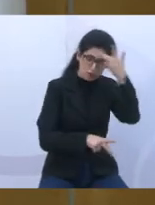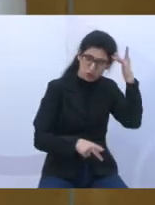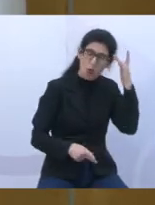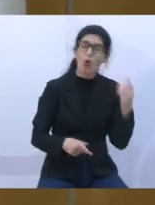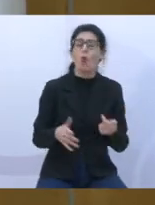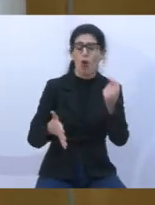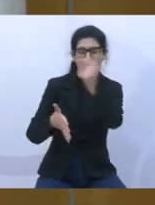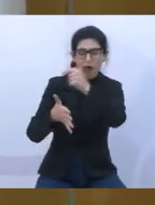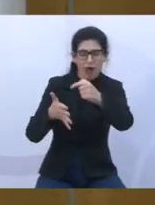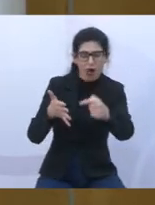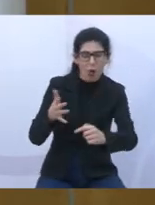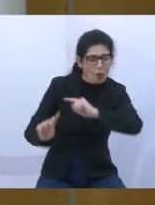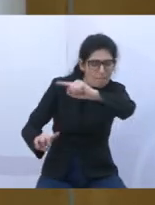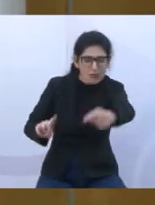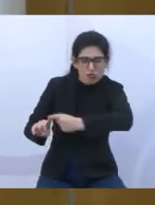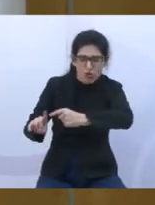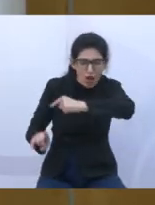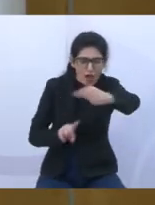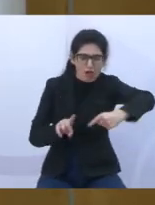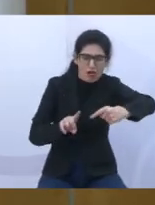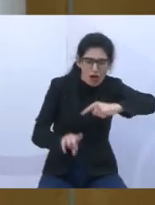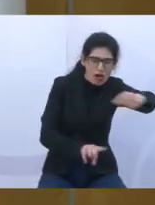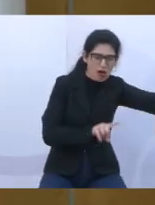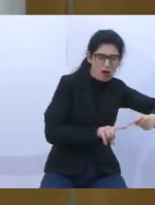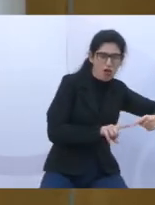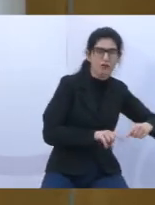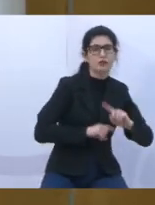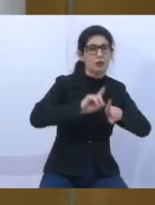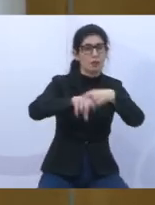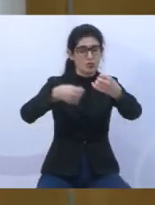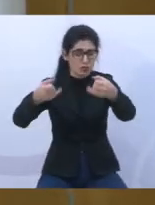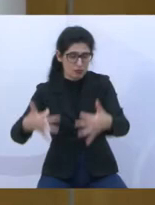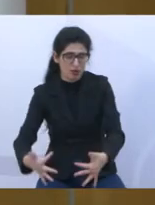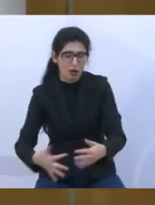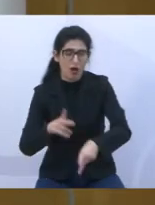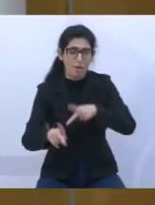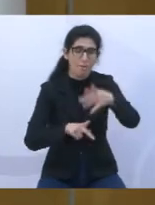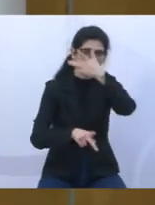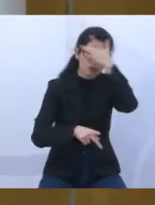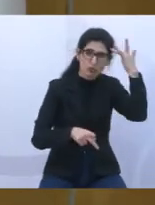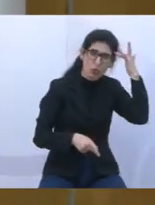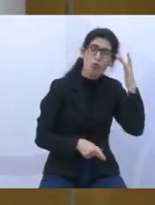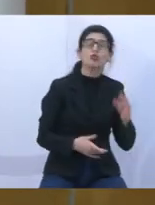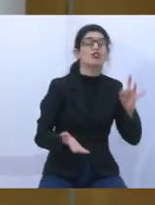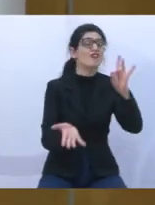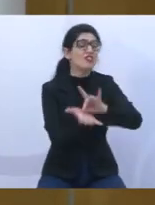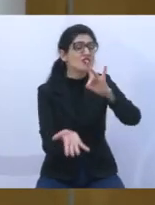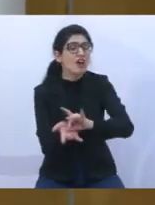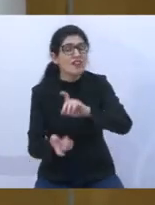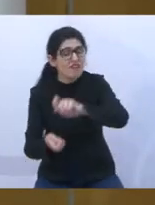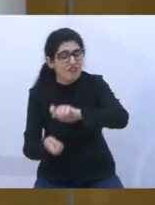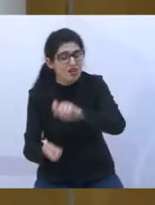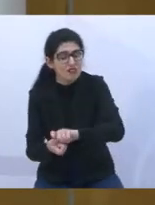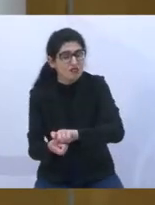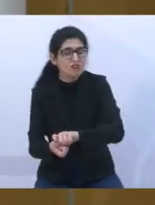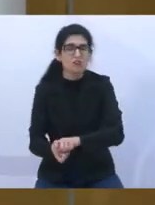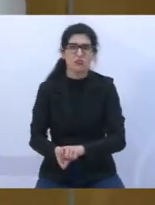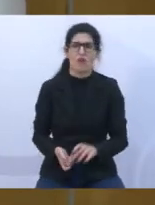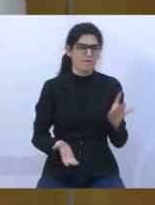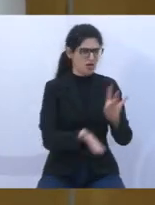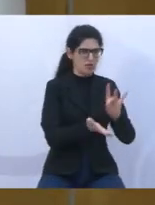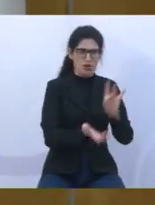que a prioridade e aí prestar conta para a população daquilo que ele está fazendo ou deixando de fazer